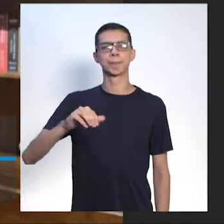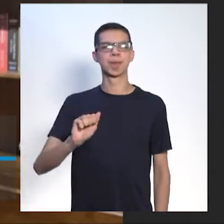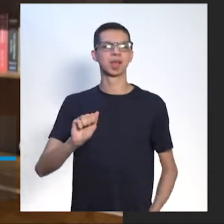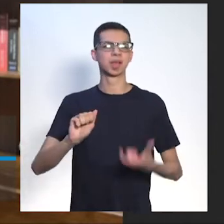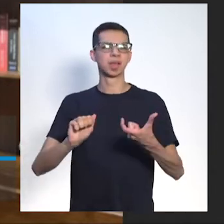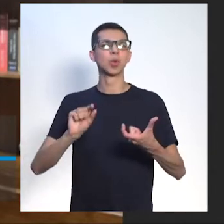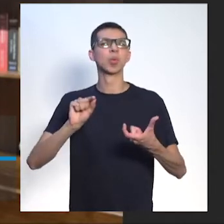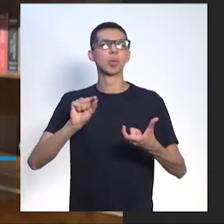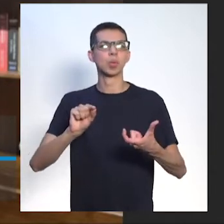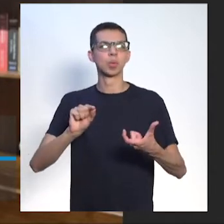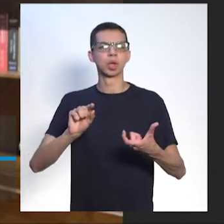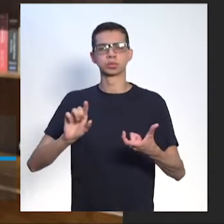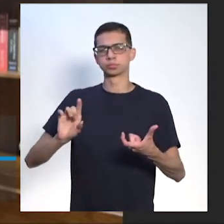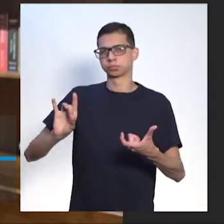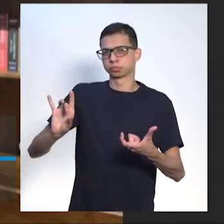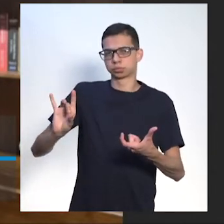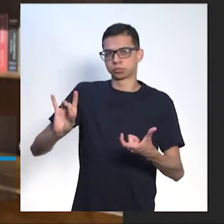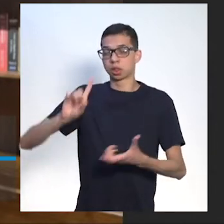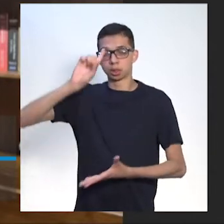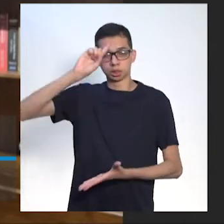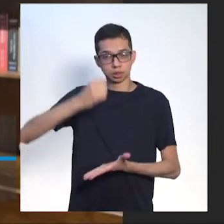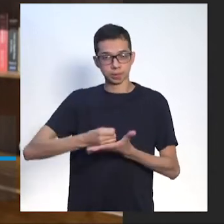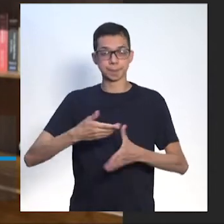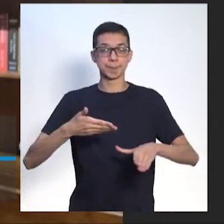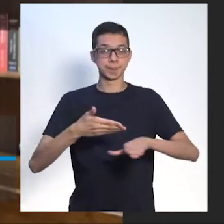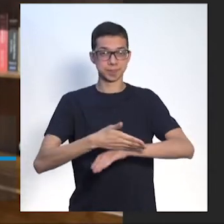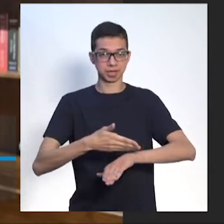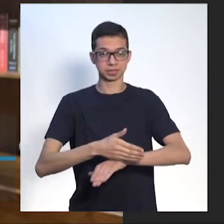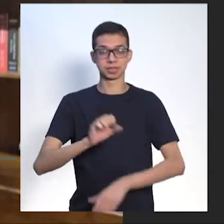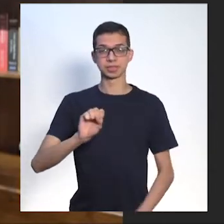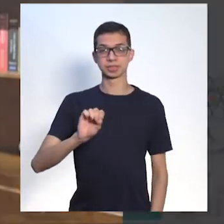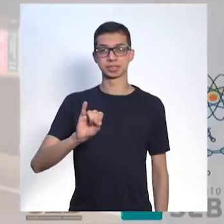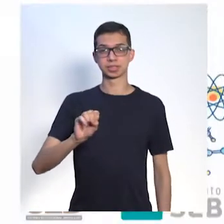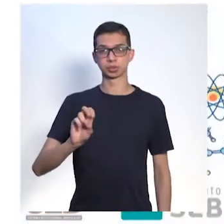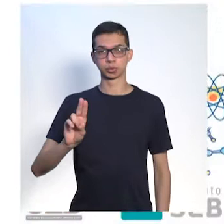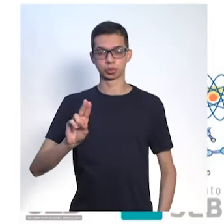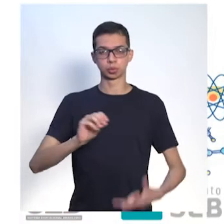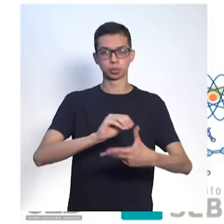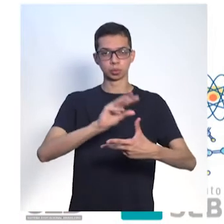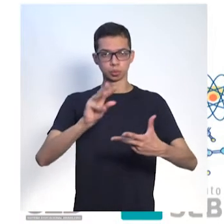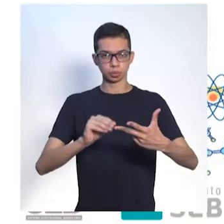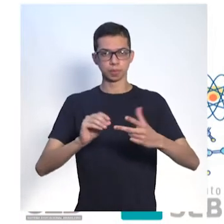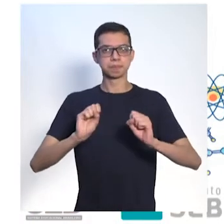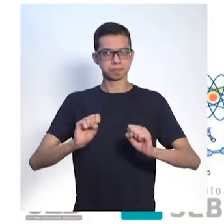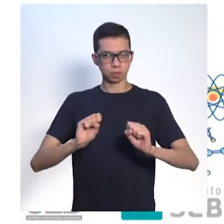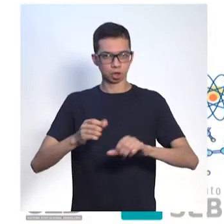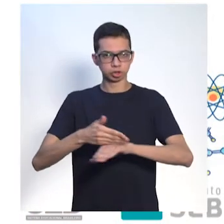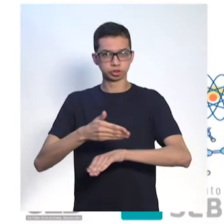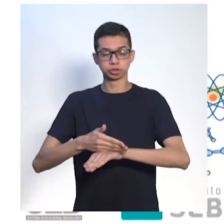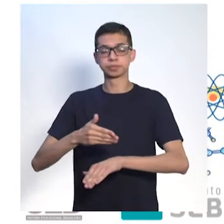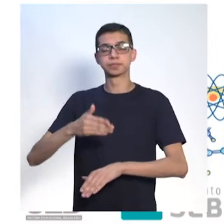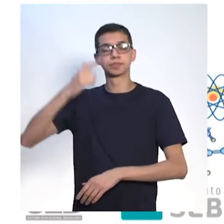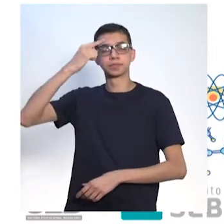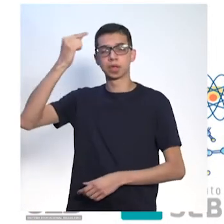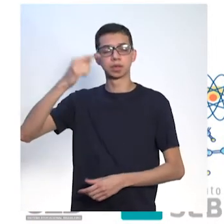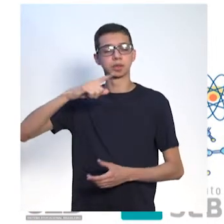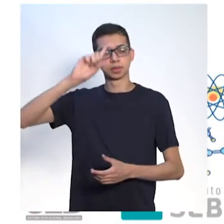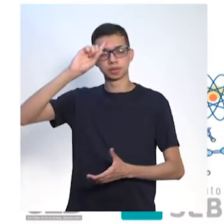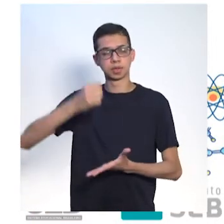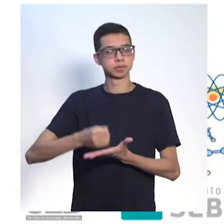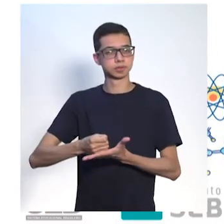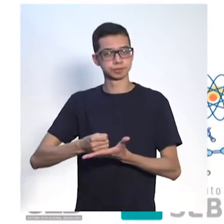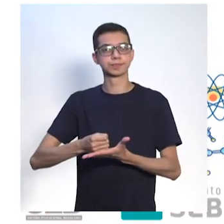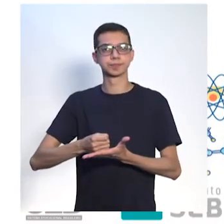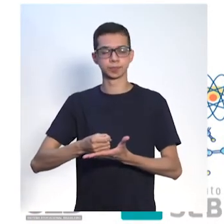podem decidir se querem participar do SISU, como que ela quer participar do SISU, tá